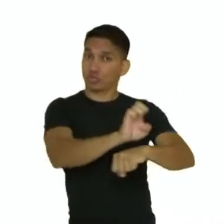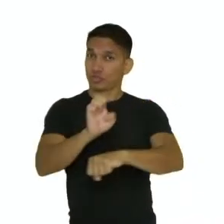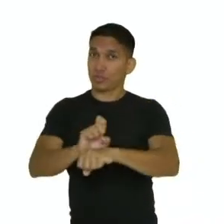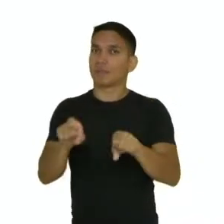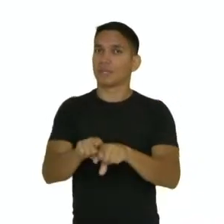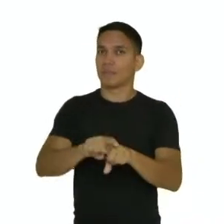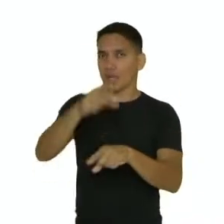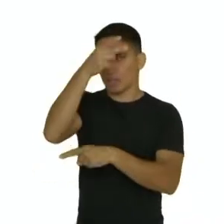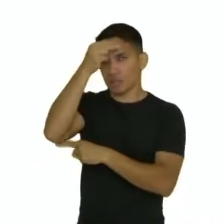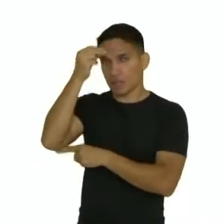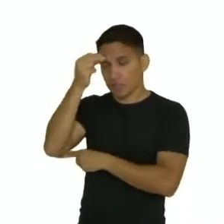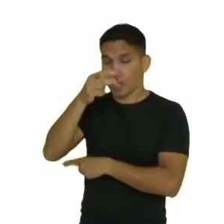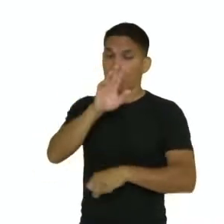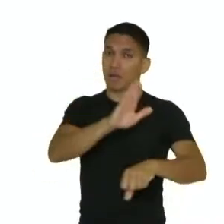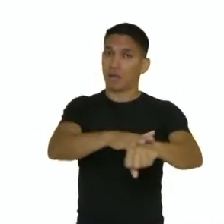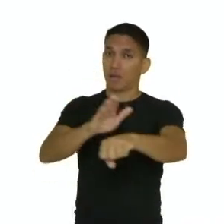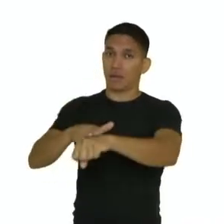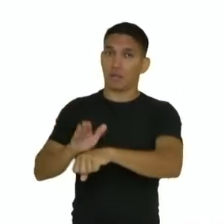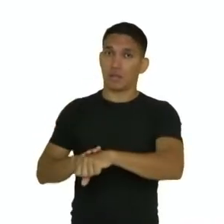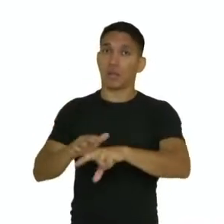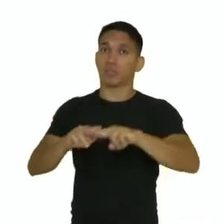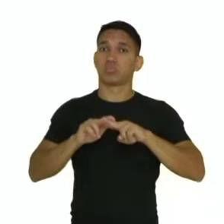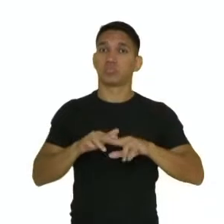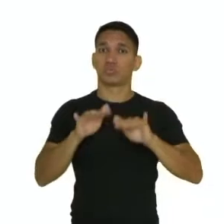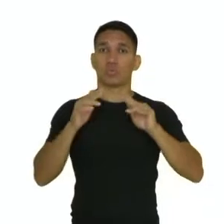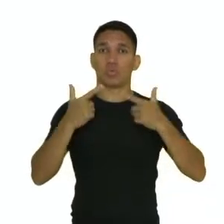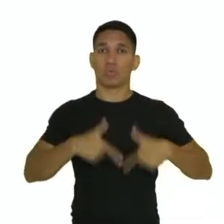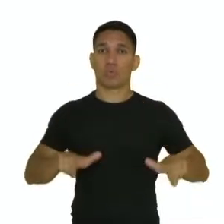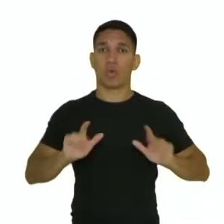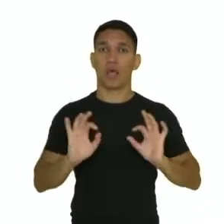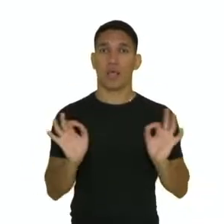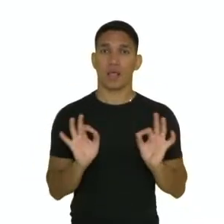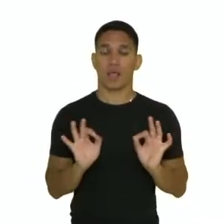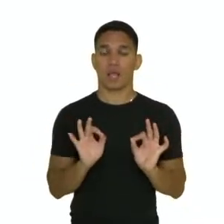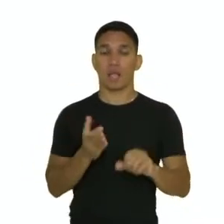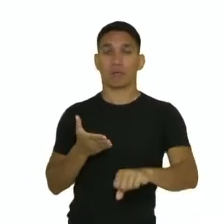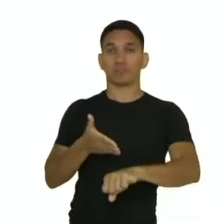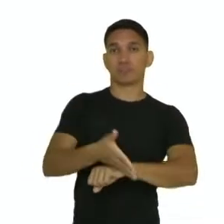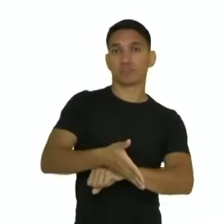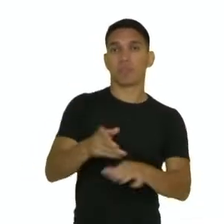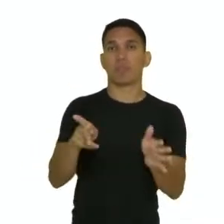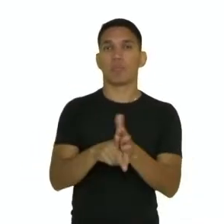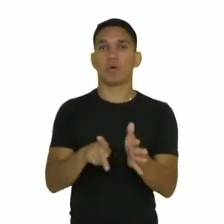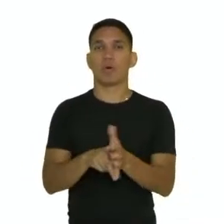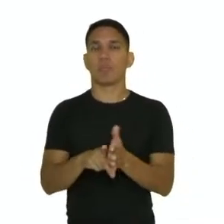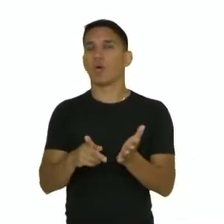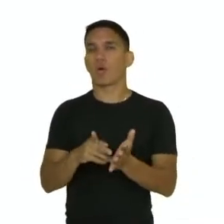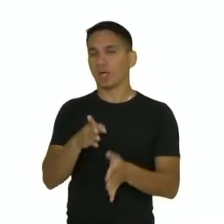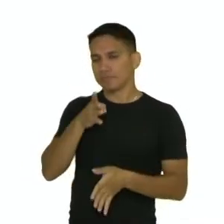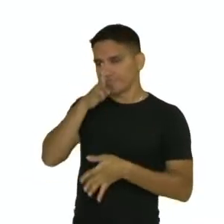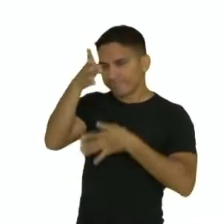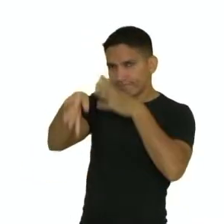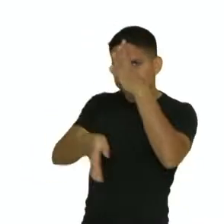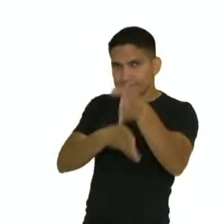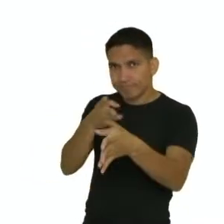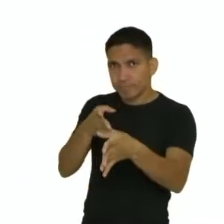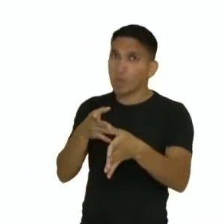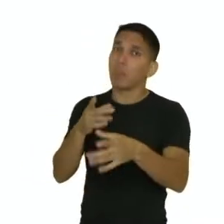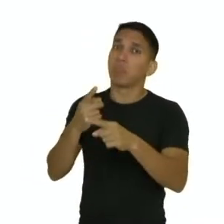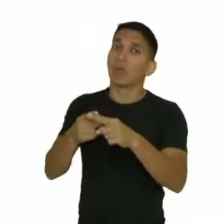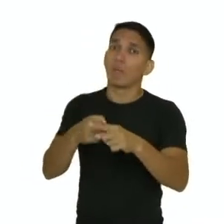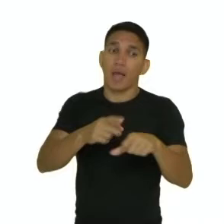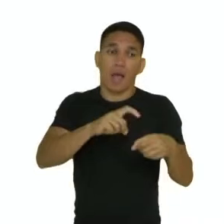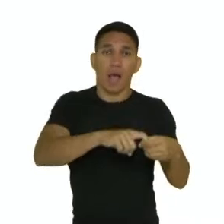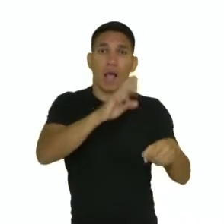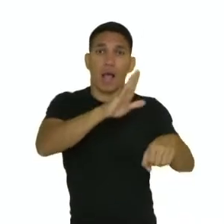não cabe ao MEC interferir neles sob pena de passar por cima da autonomia garantida pela